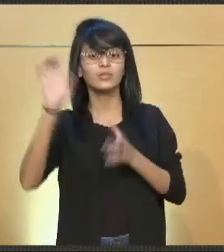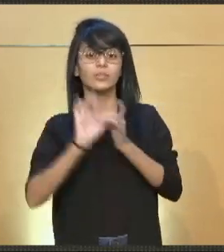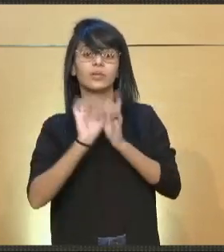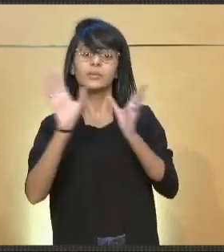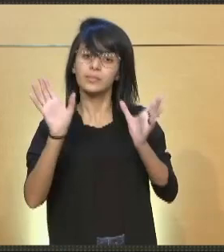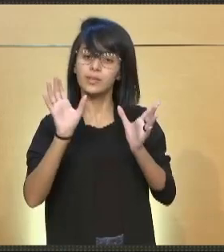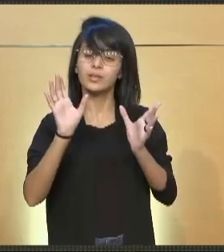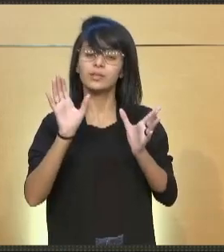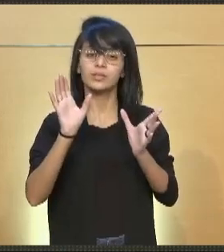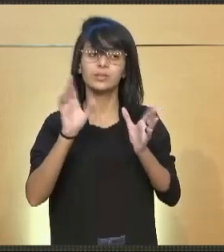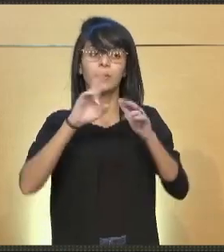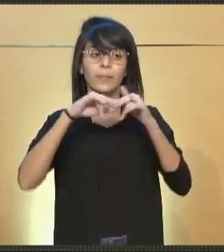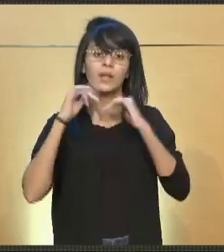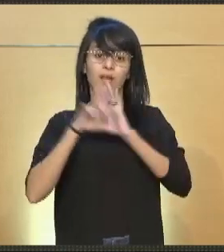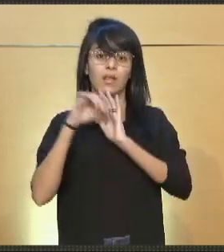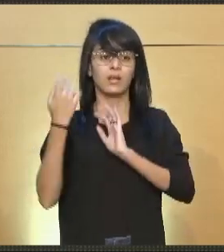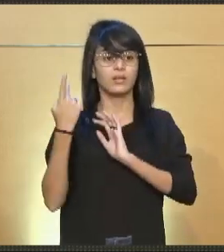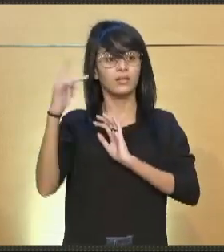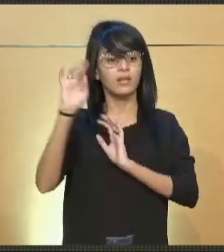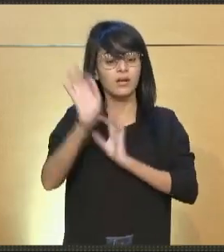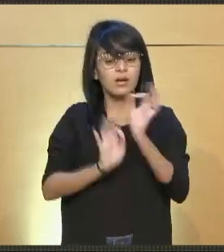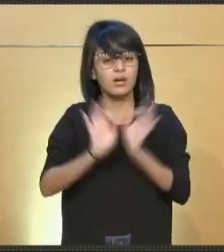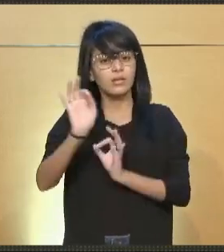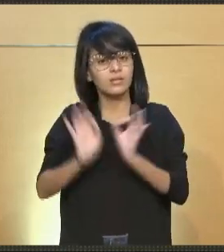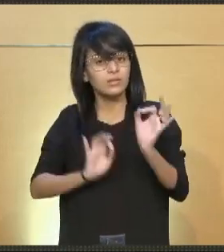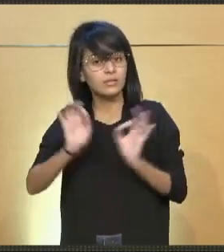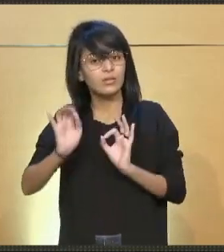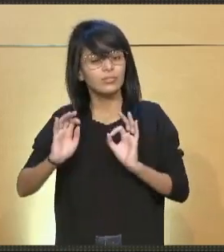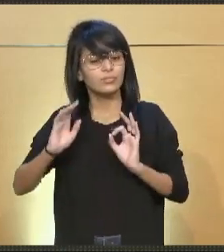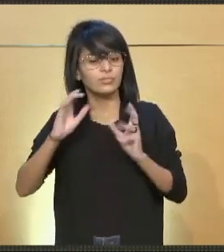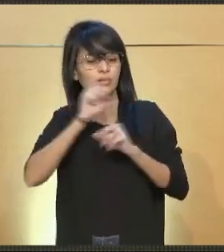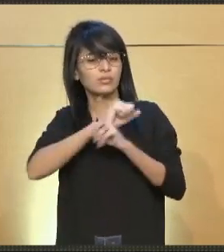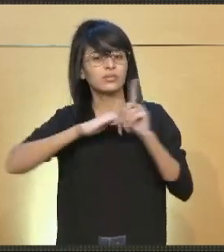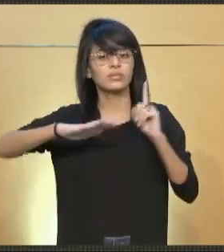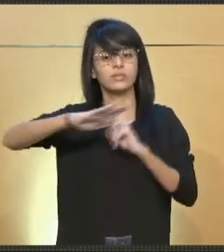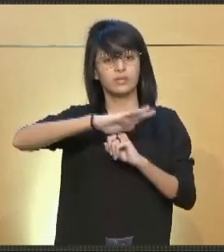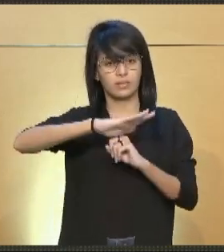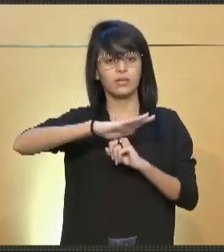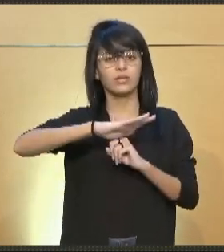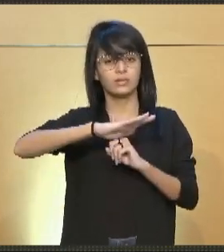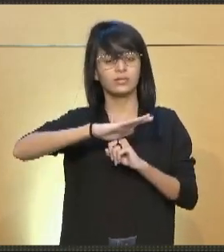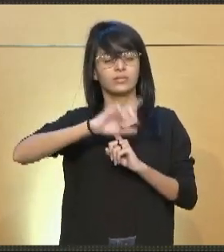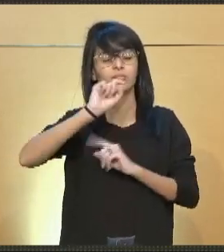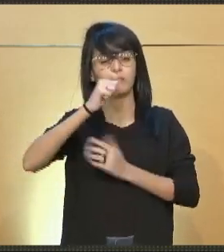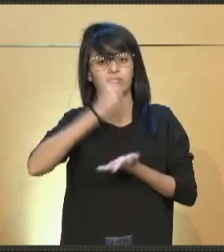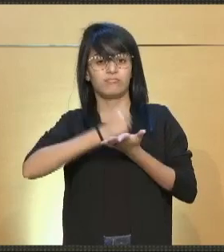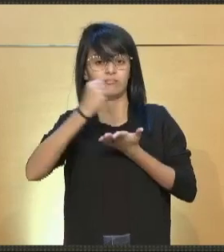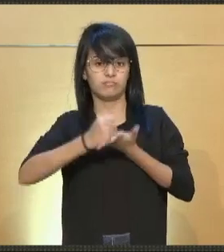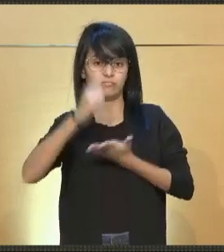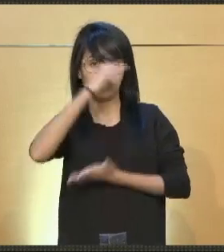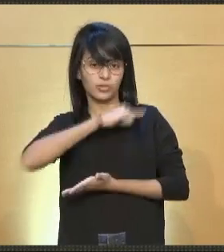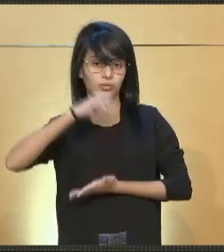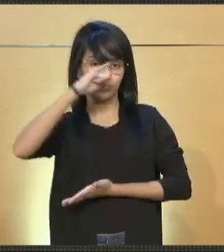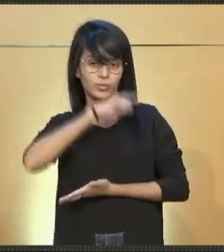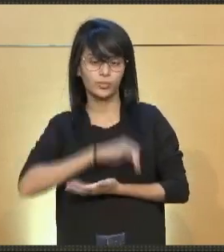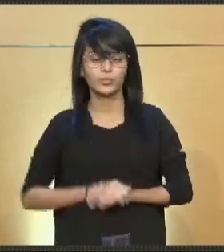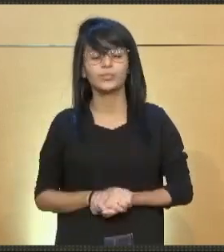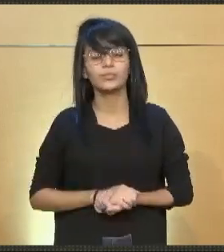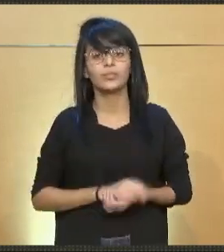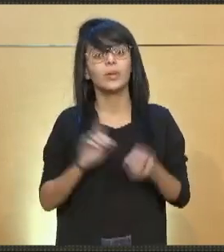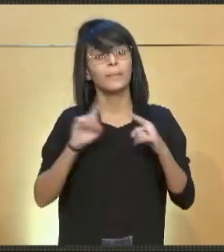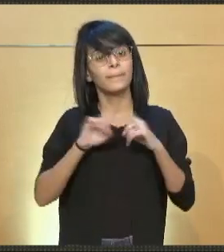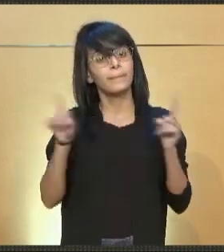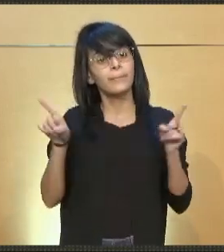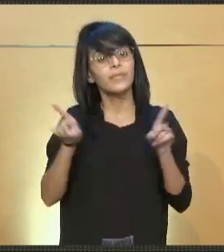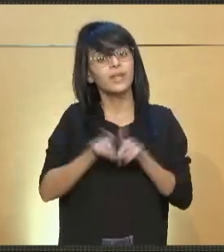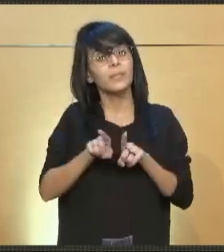por meio da sua lei, uma organização de toda uma sociedade, que era a sociedade do Antigo Testamento, mas que também é válida